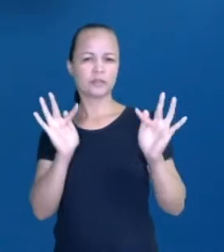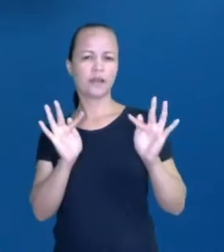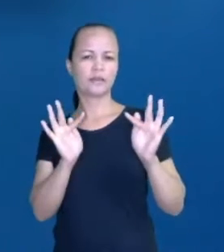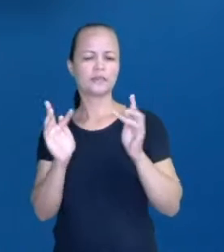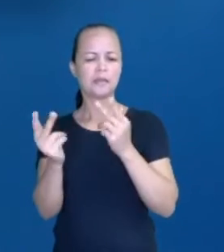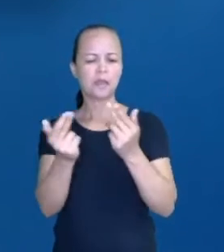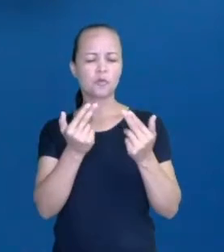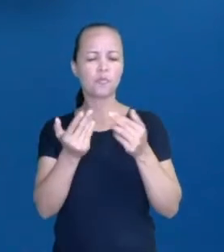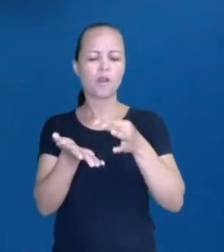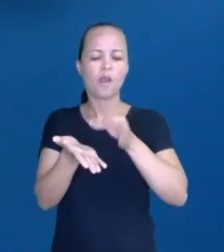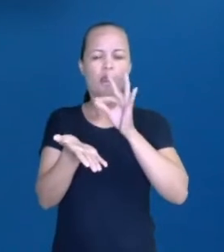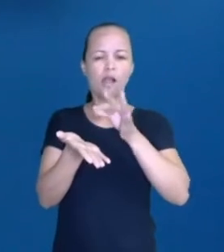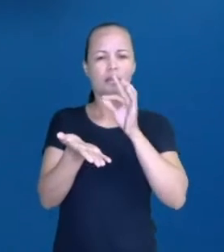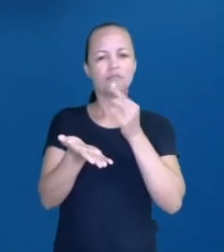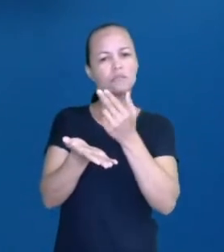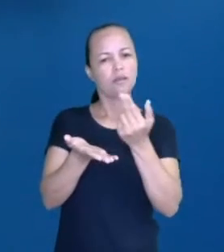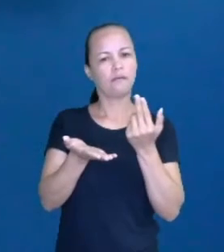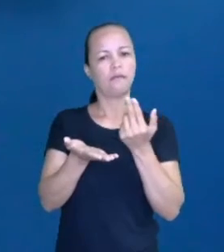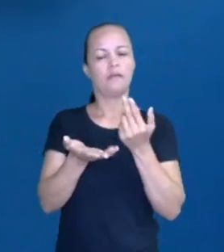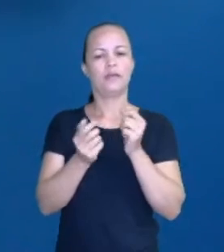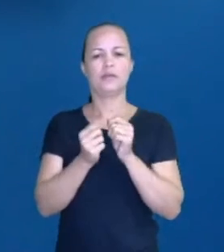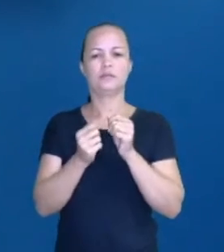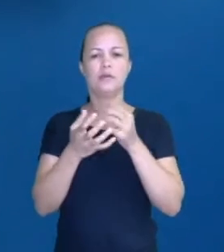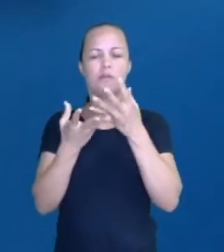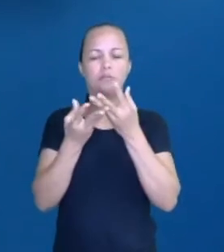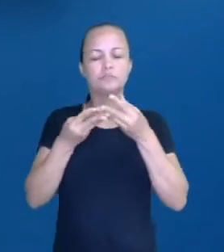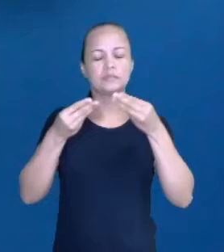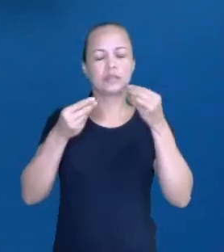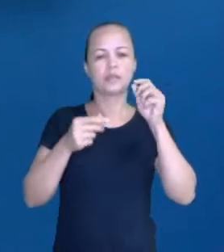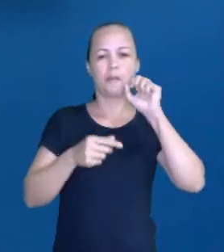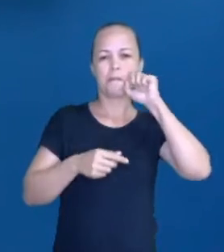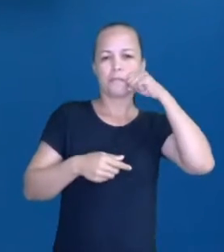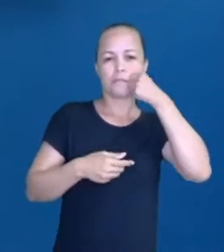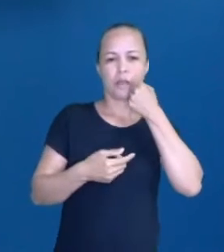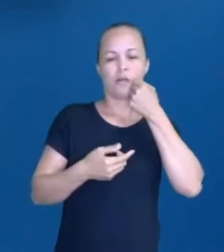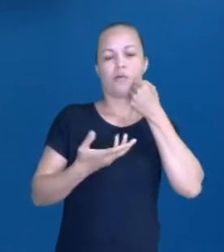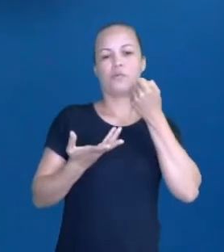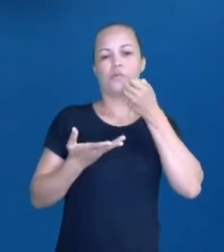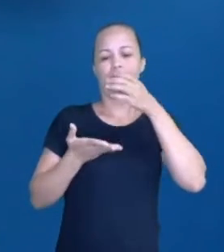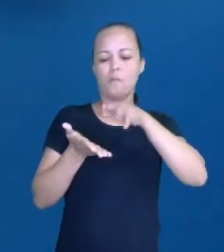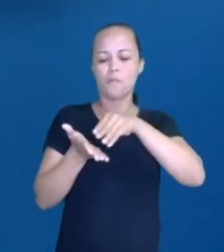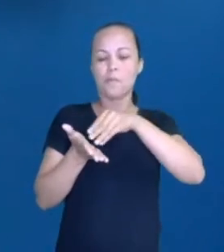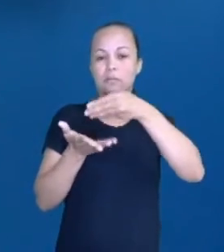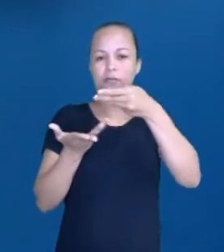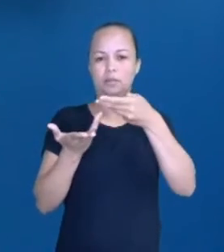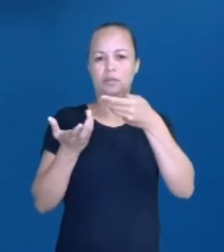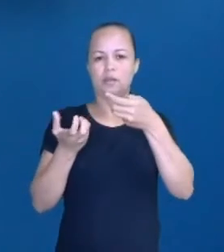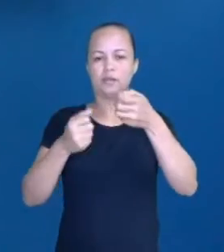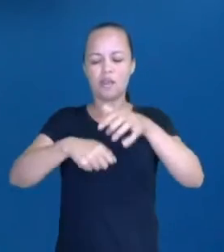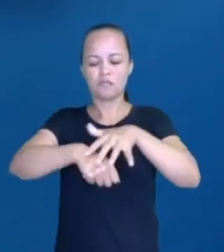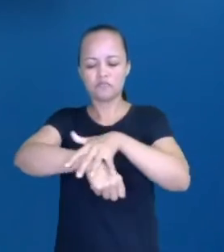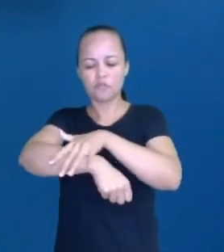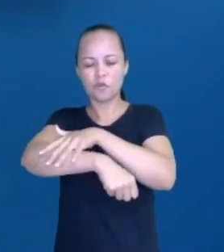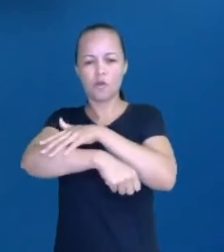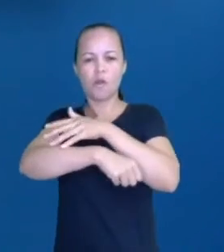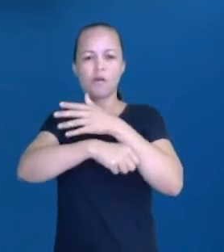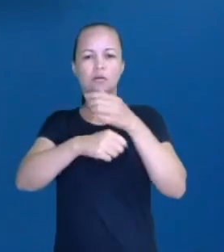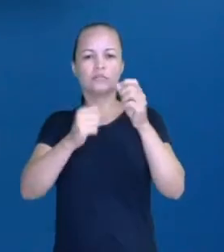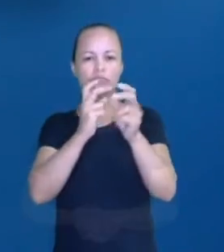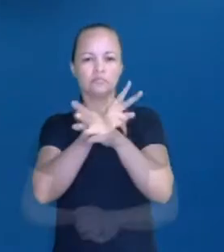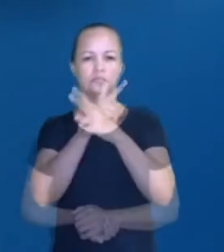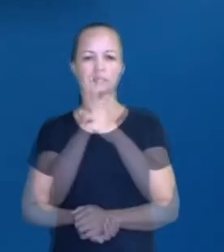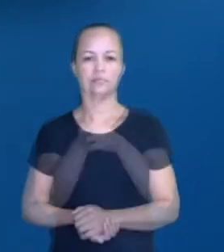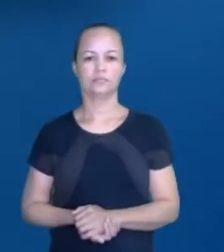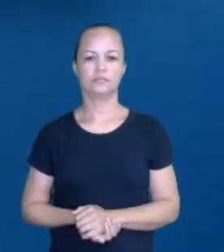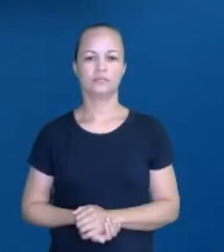café, sabor de pão com manteiga, som do vento que assobia e aflora na pele um